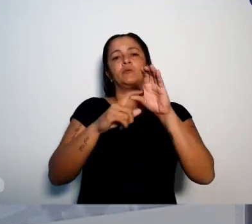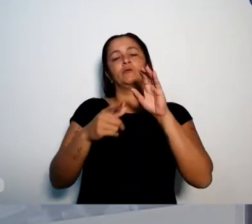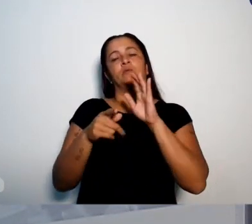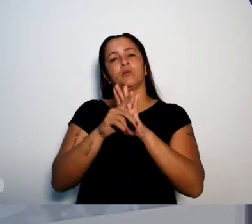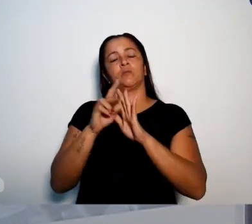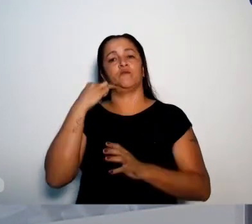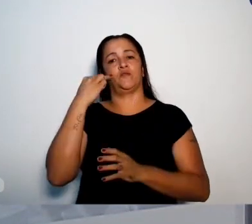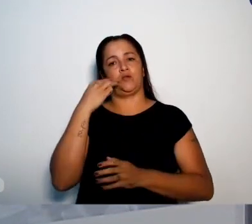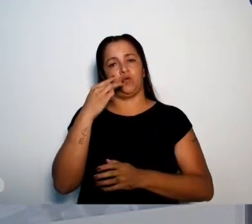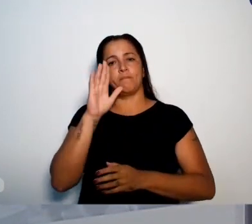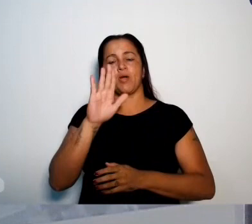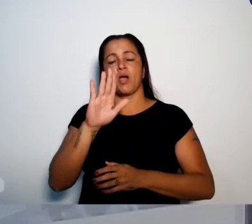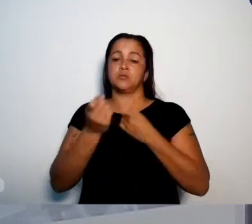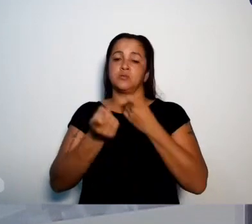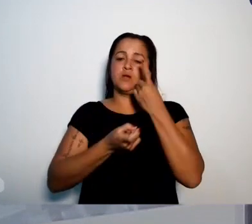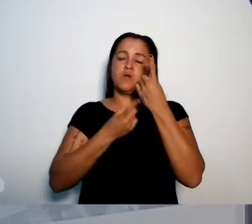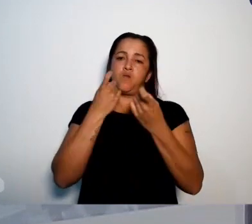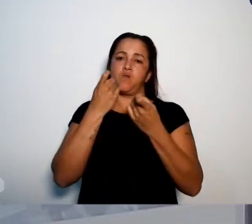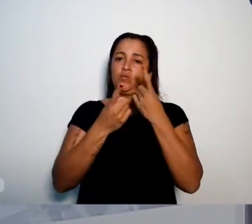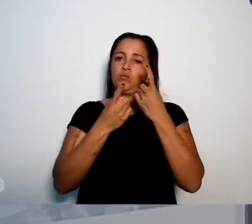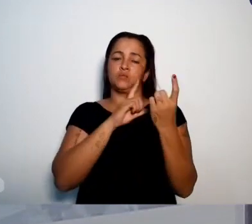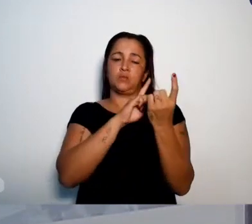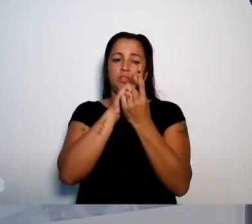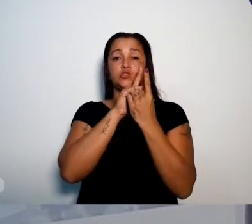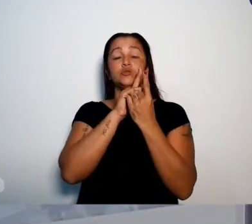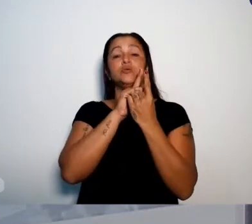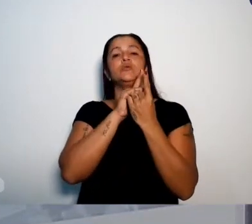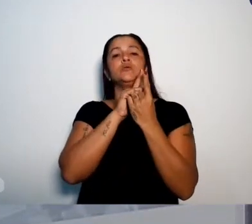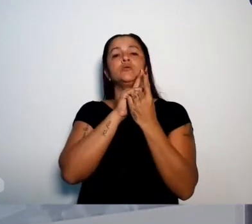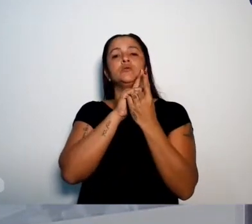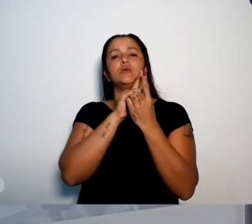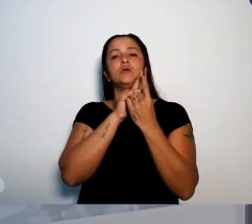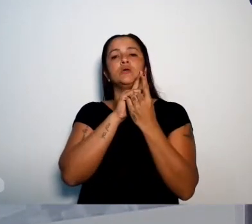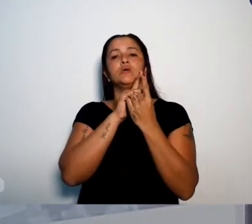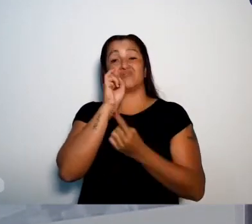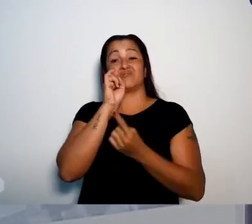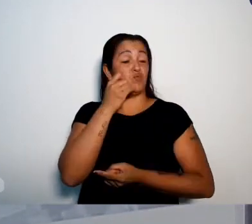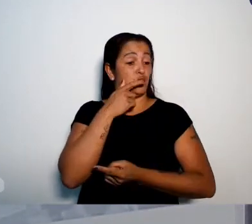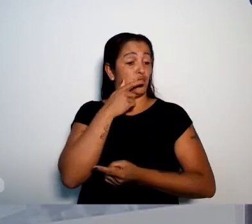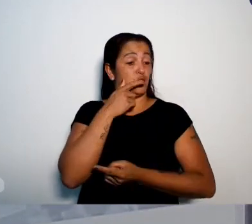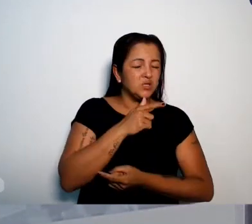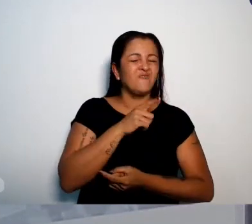aqueles que não foram, nós vamos continuar insistindo, reapresentando